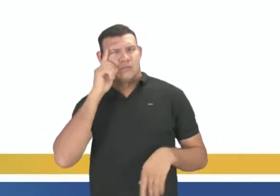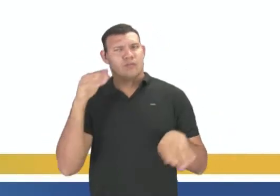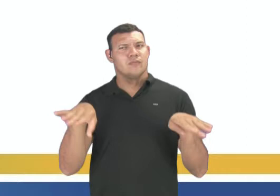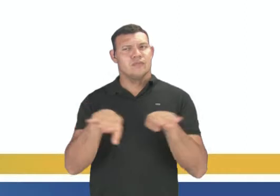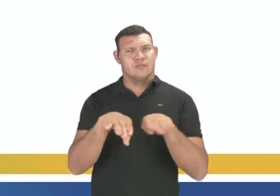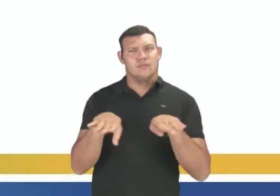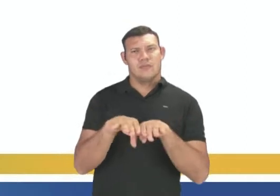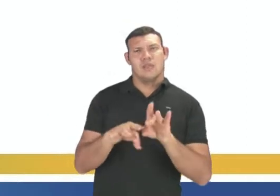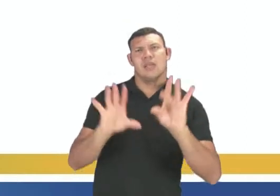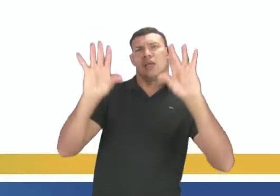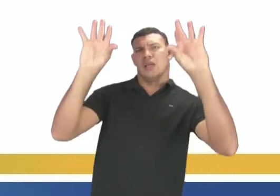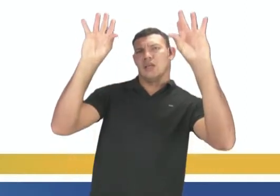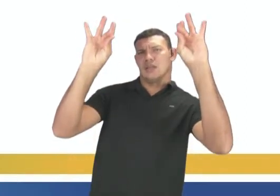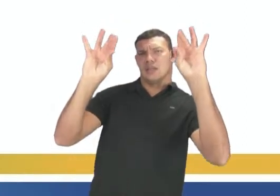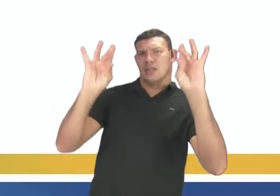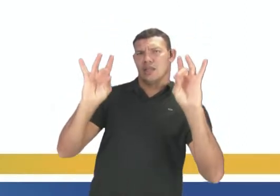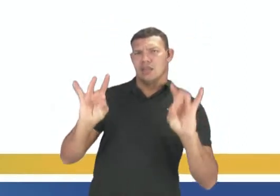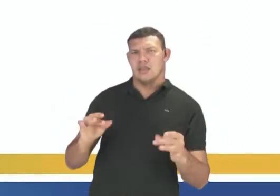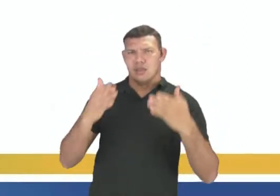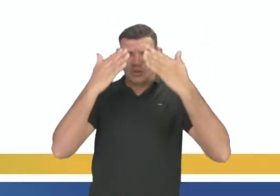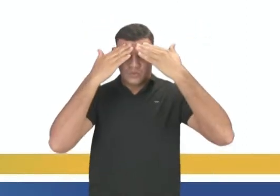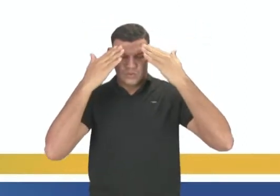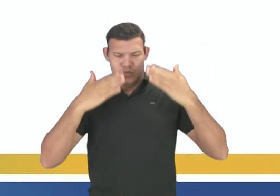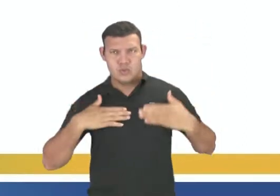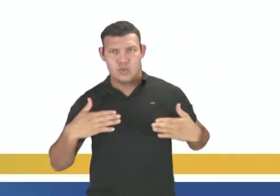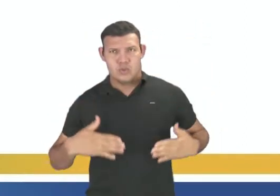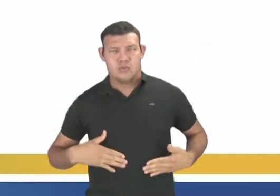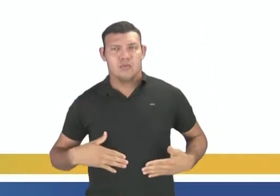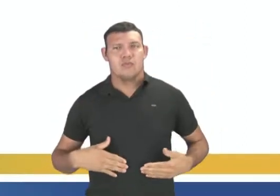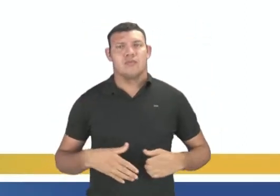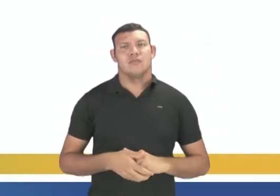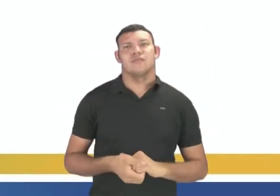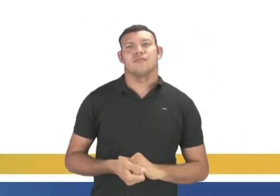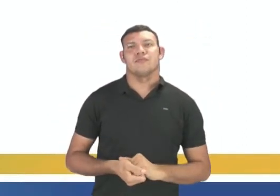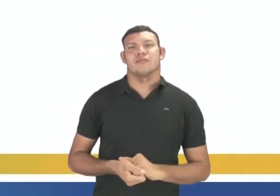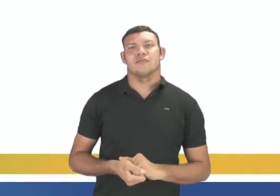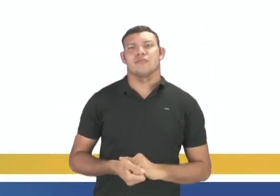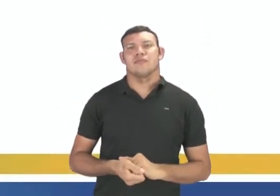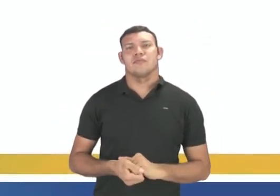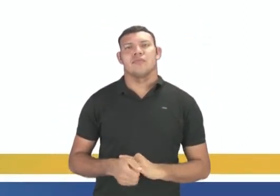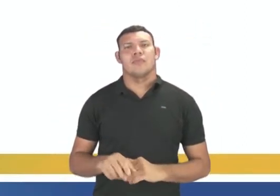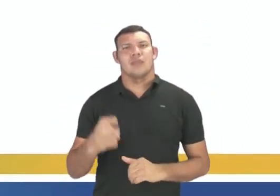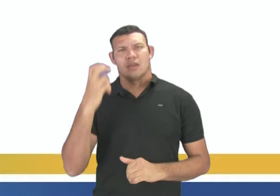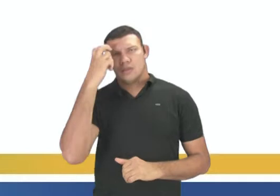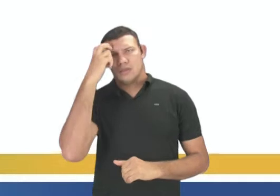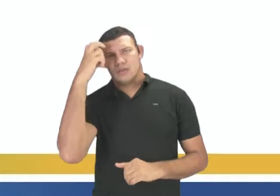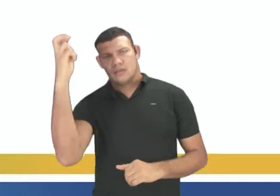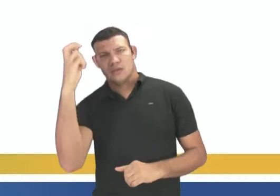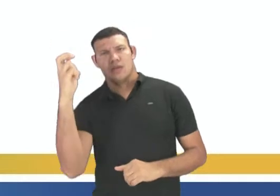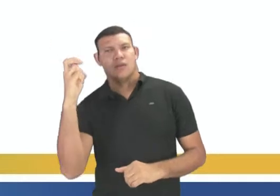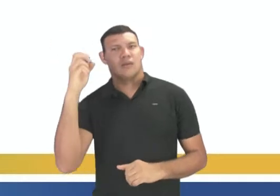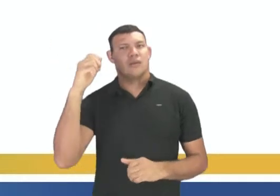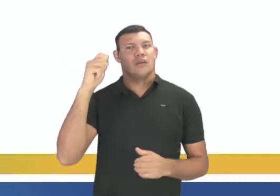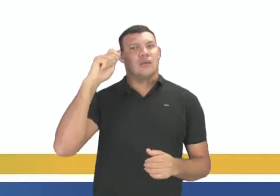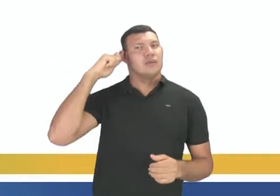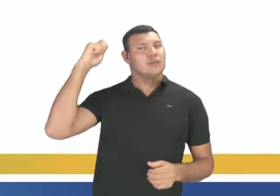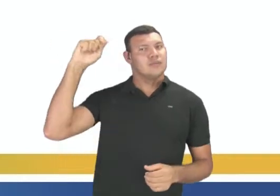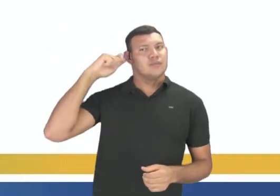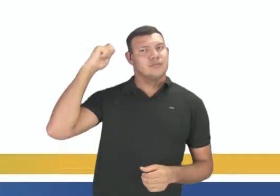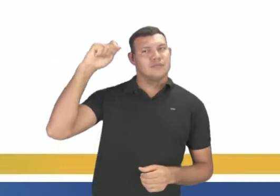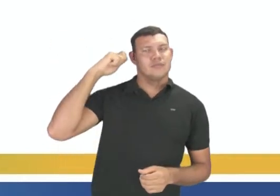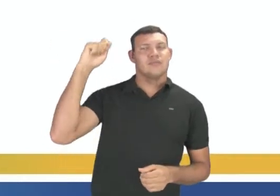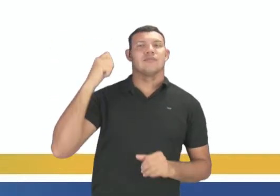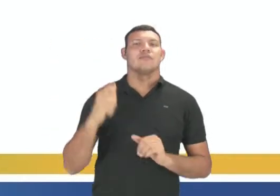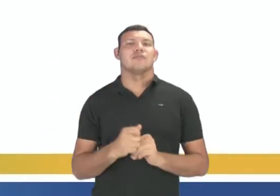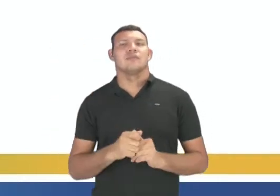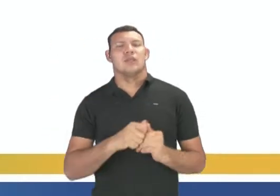retratação detalhada do corpo humano, suas formas, interesse de intelectuais e artistas dessa época em